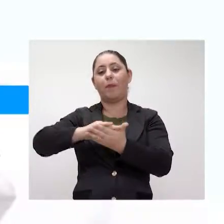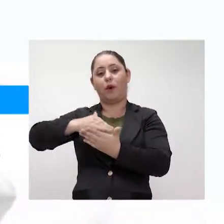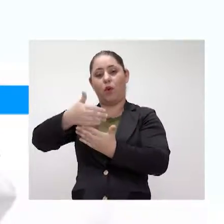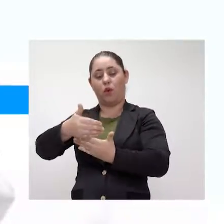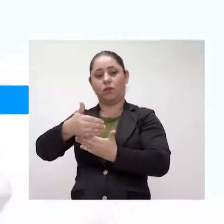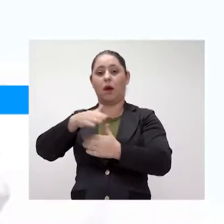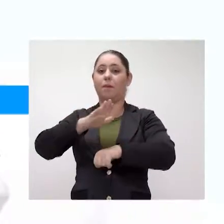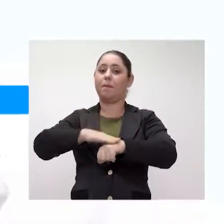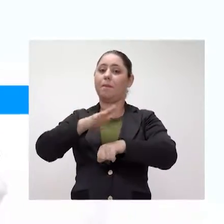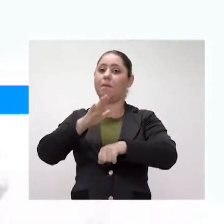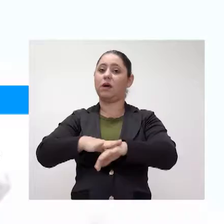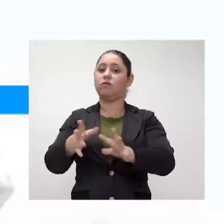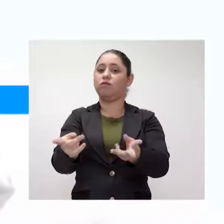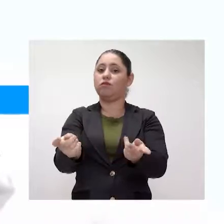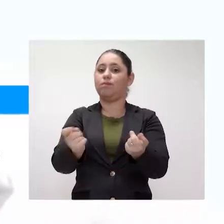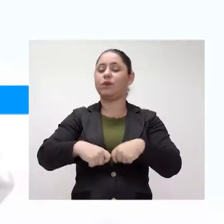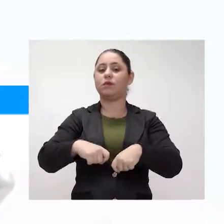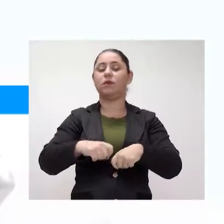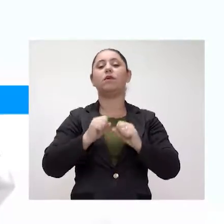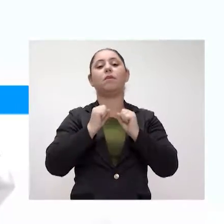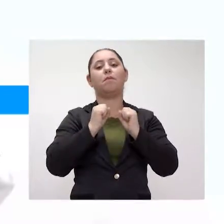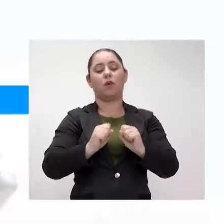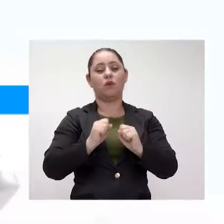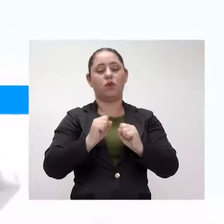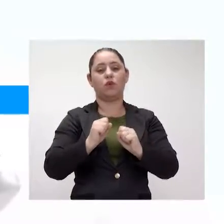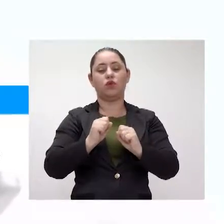de computadores mais